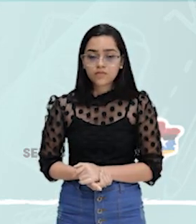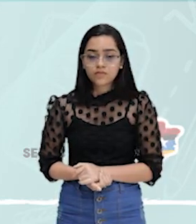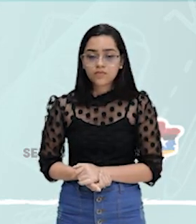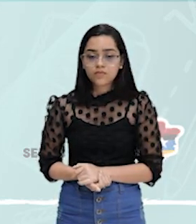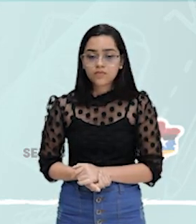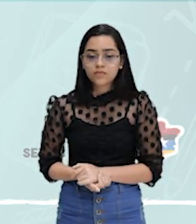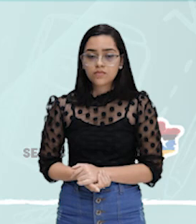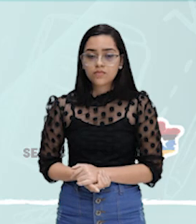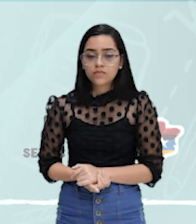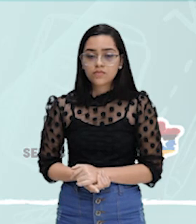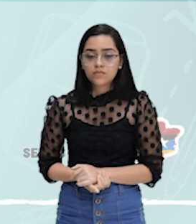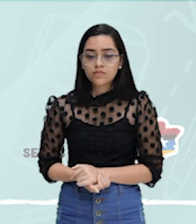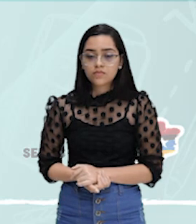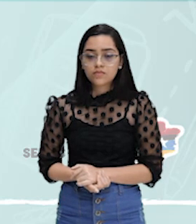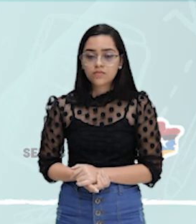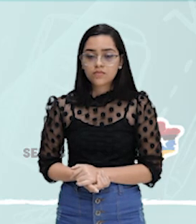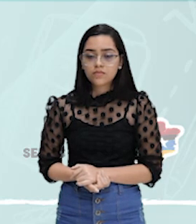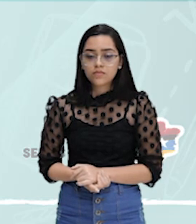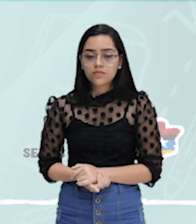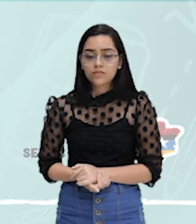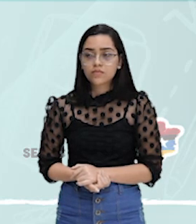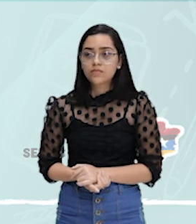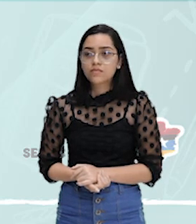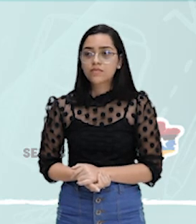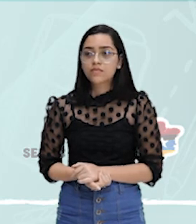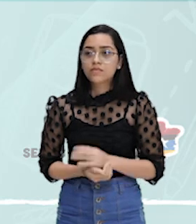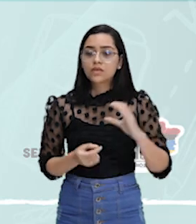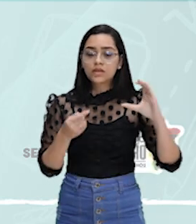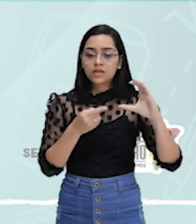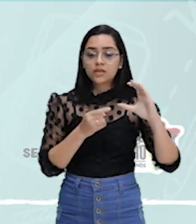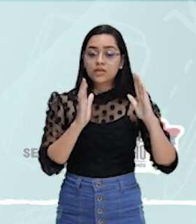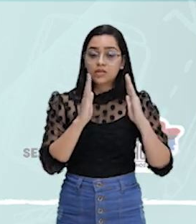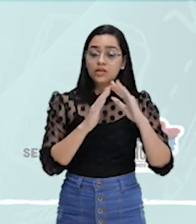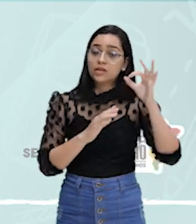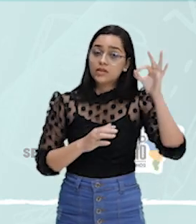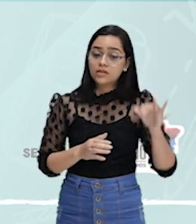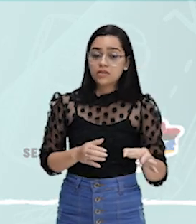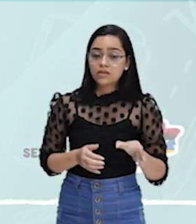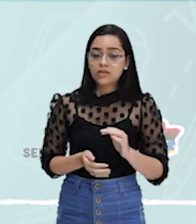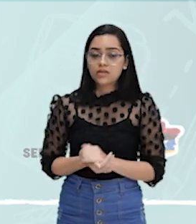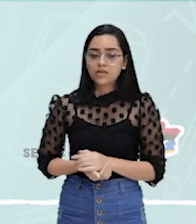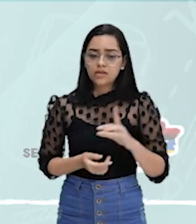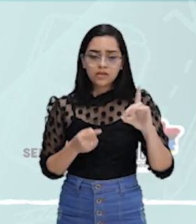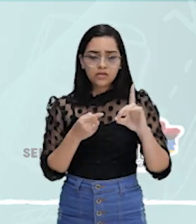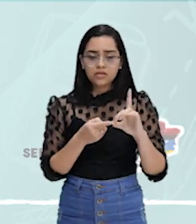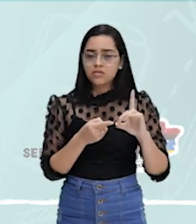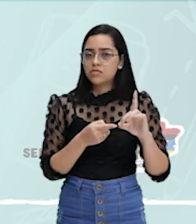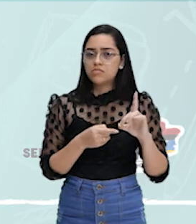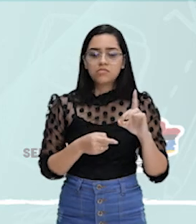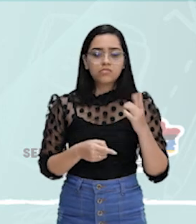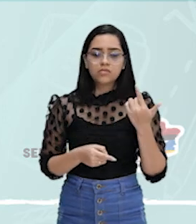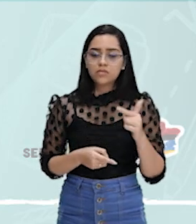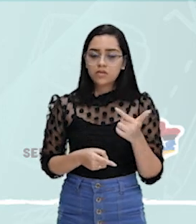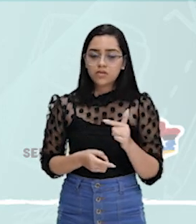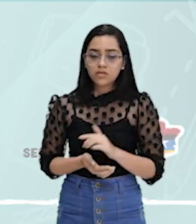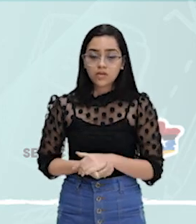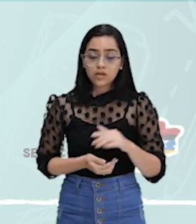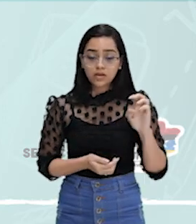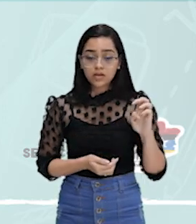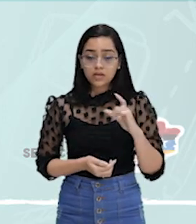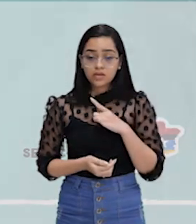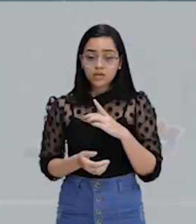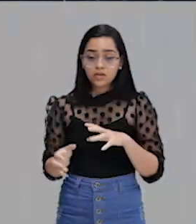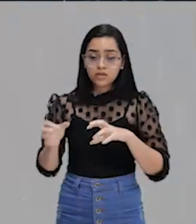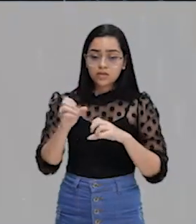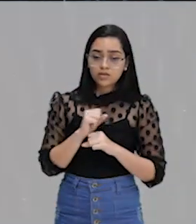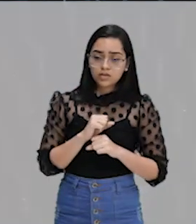ao general Pinochet. Então, resposta, letra C, de casa. Refere-se à lei da anistia? Não. Posiciona-se contra a adoção do